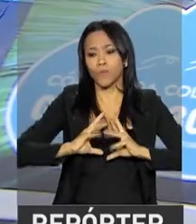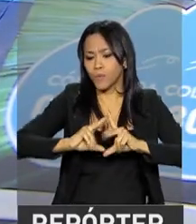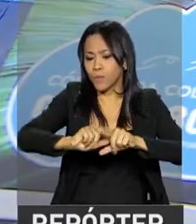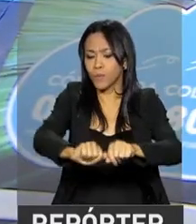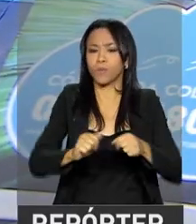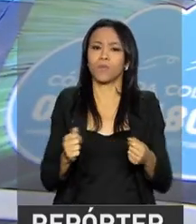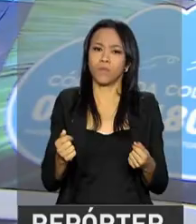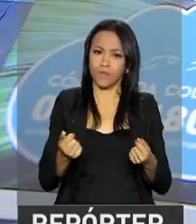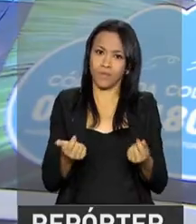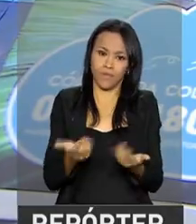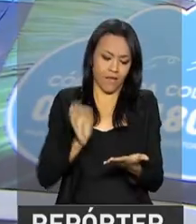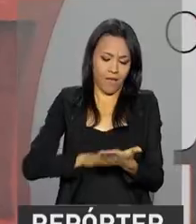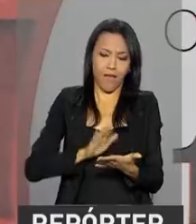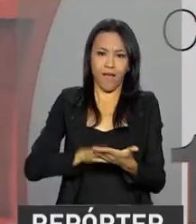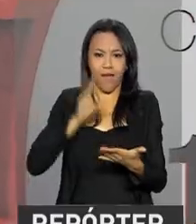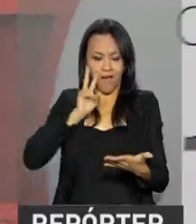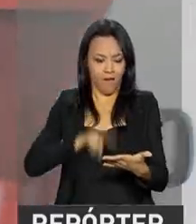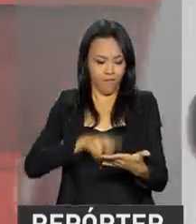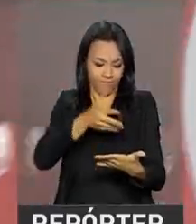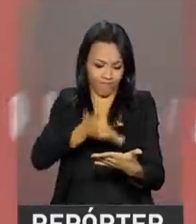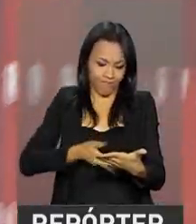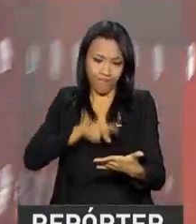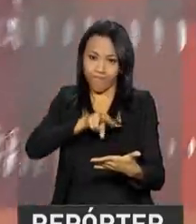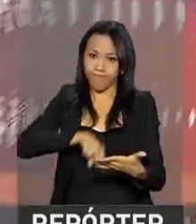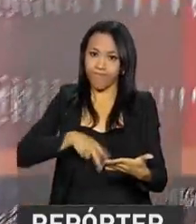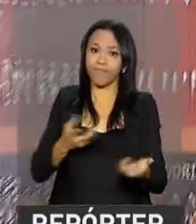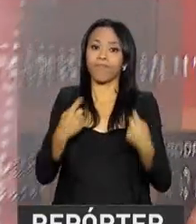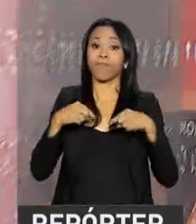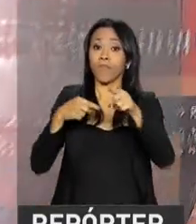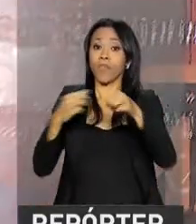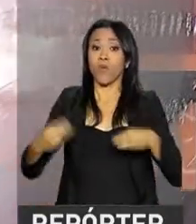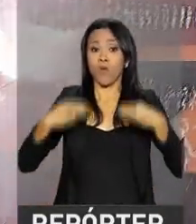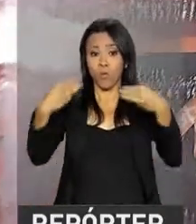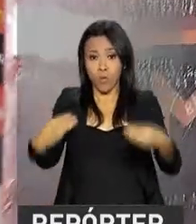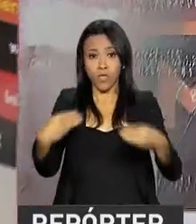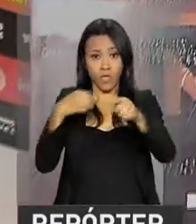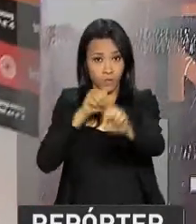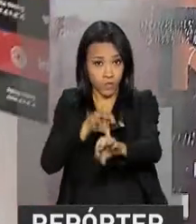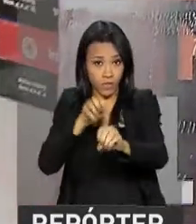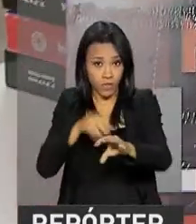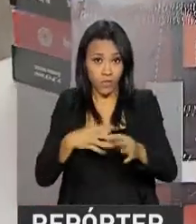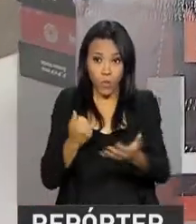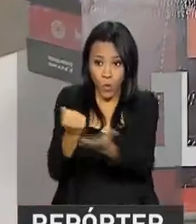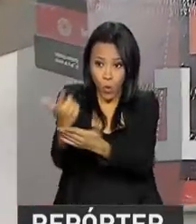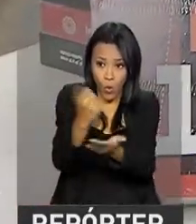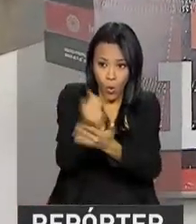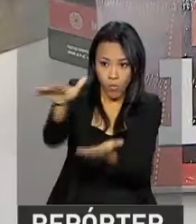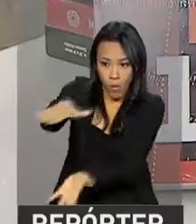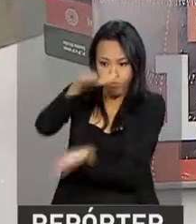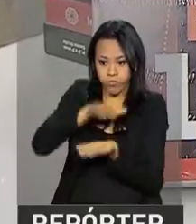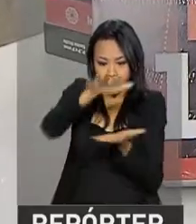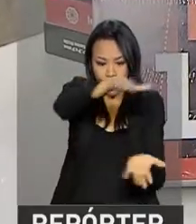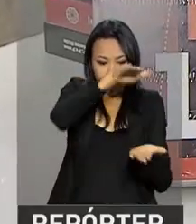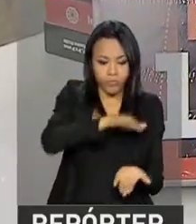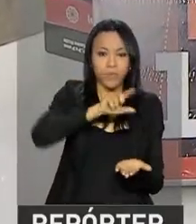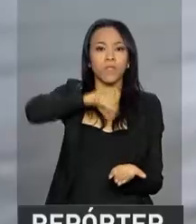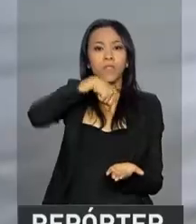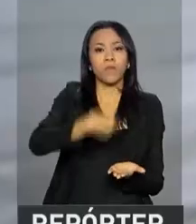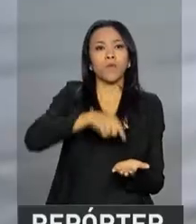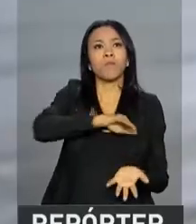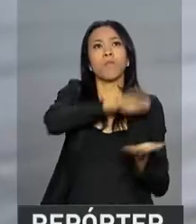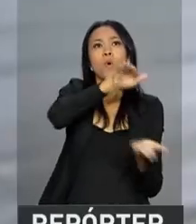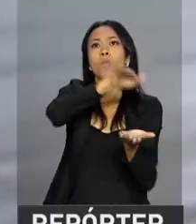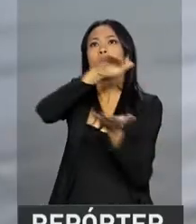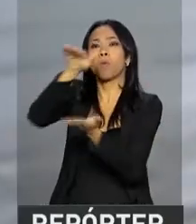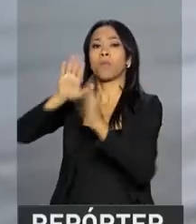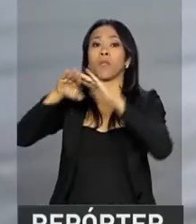nas mãos dele o ministério da educação adquire e distribui o material para os alunos de todos os anos de ensino